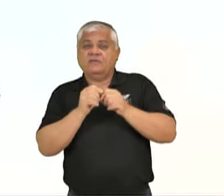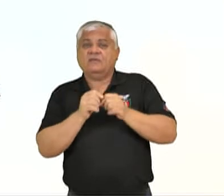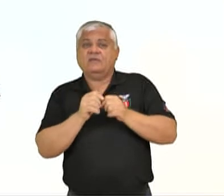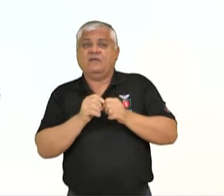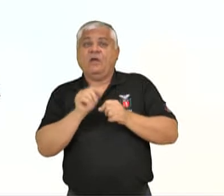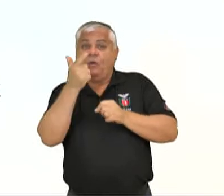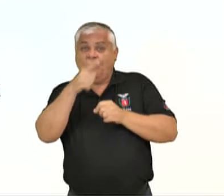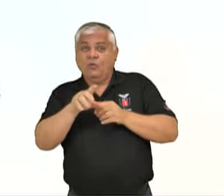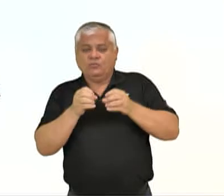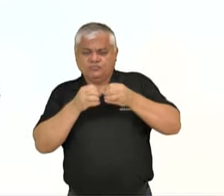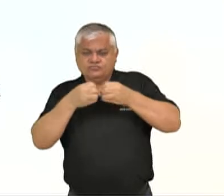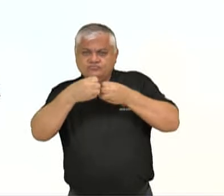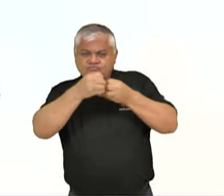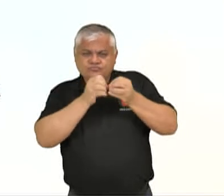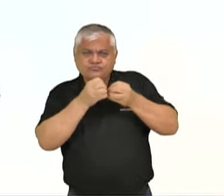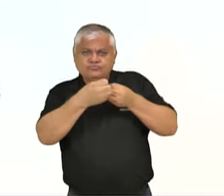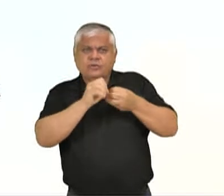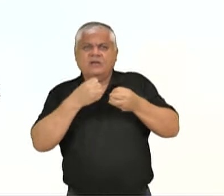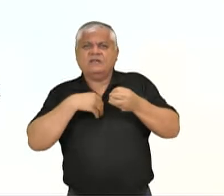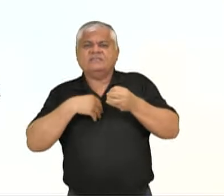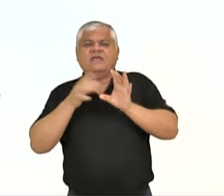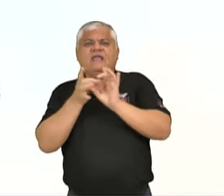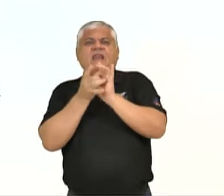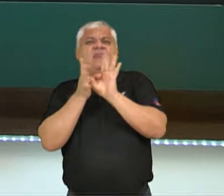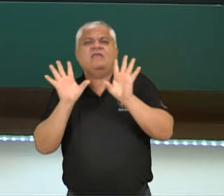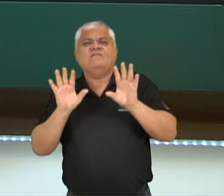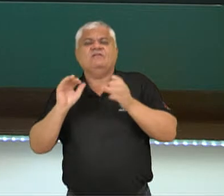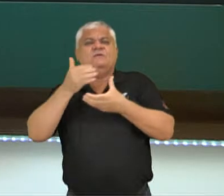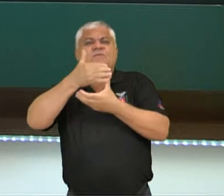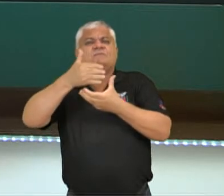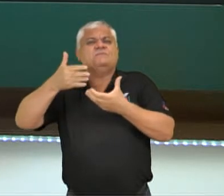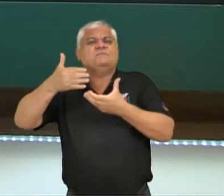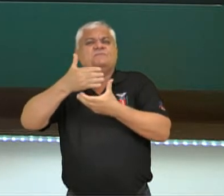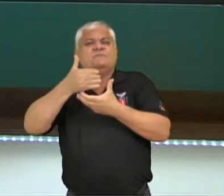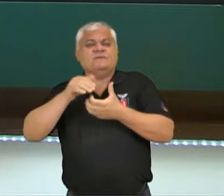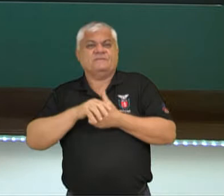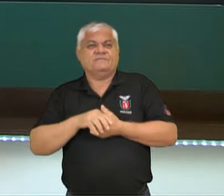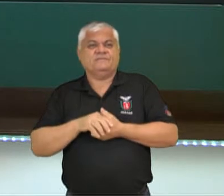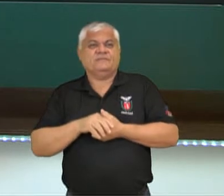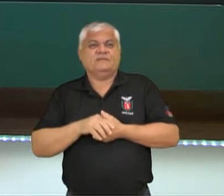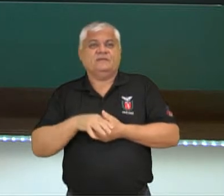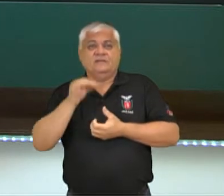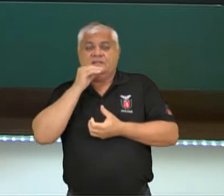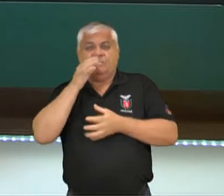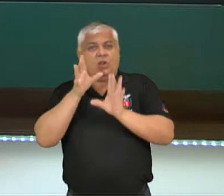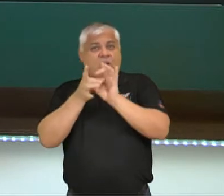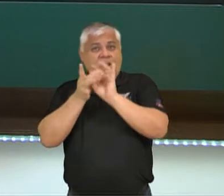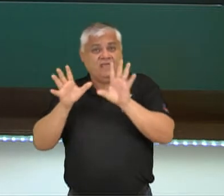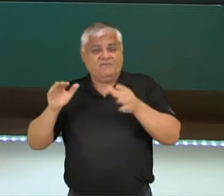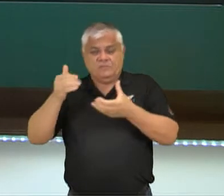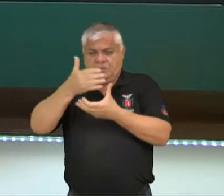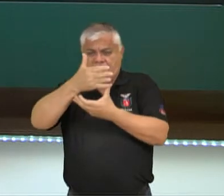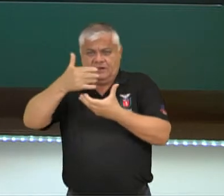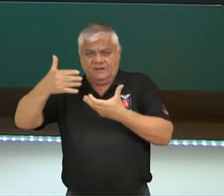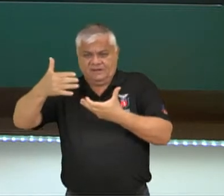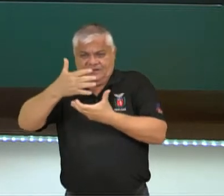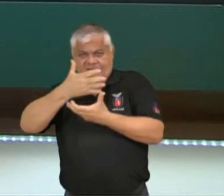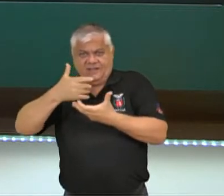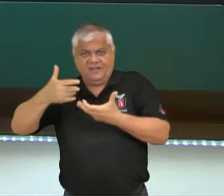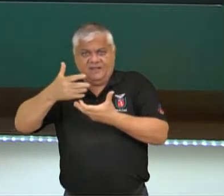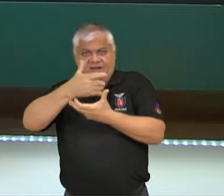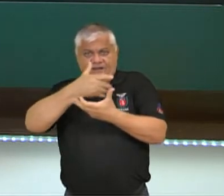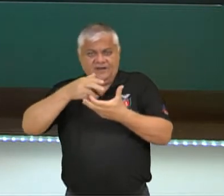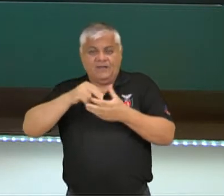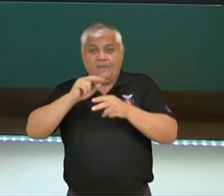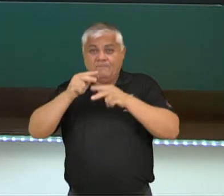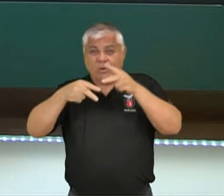aderidos no retículo, ribossomos livres no citoplasma. Qual é a diferença? Os livres no citoplasma vão sintetizar